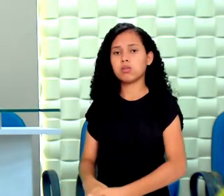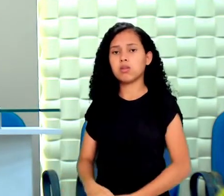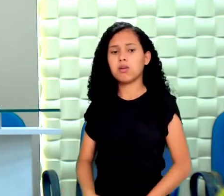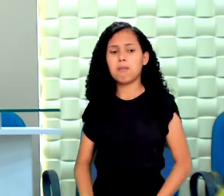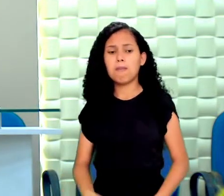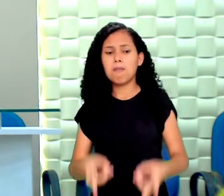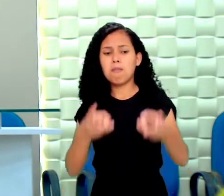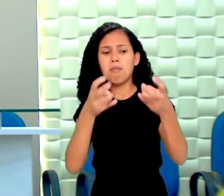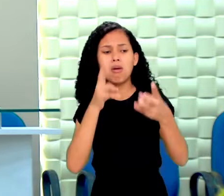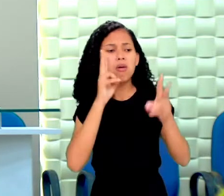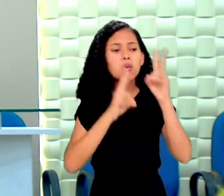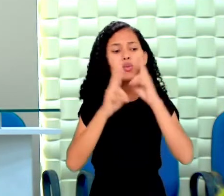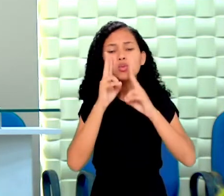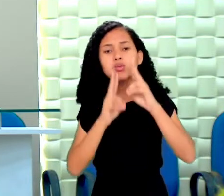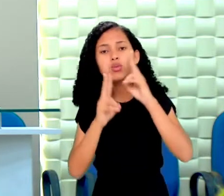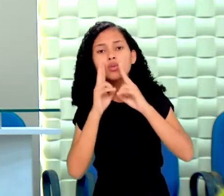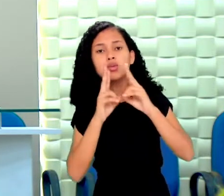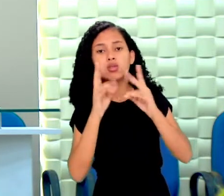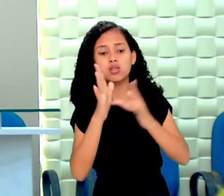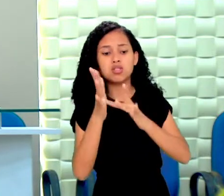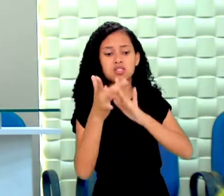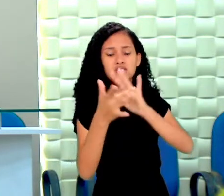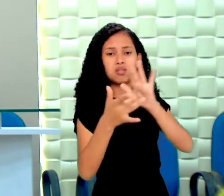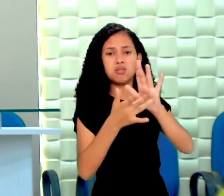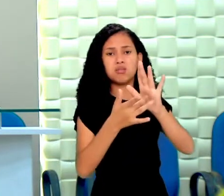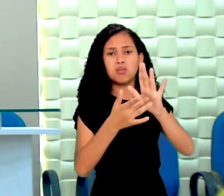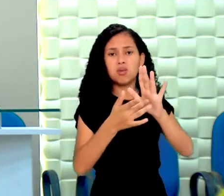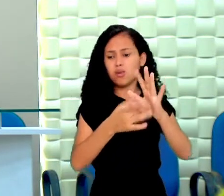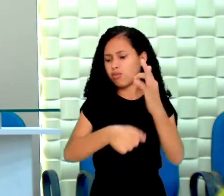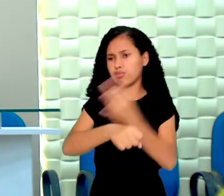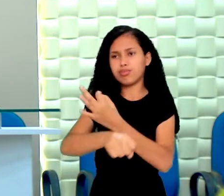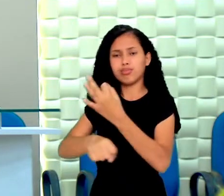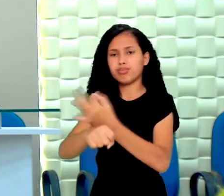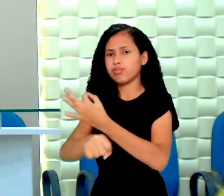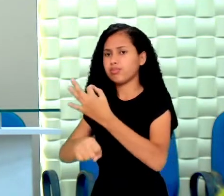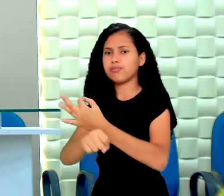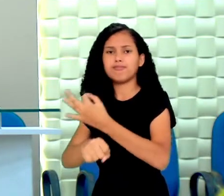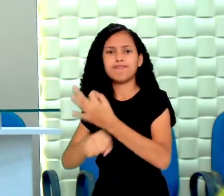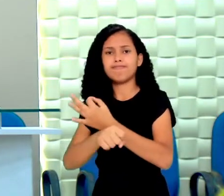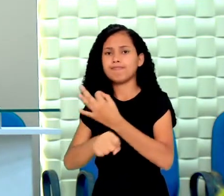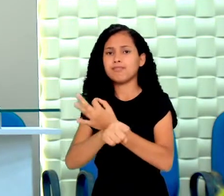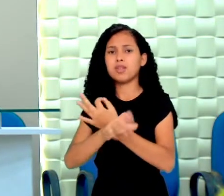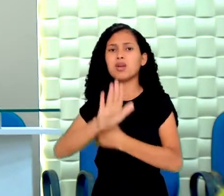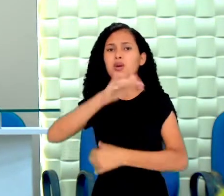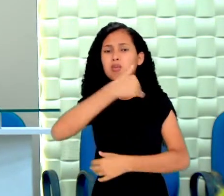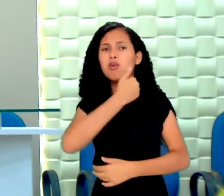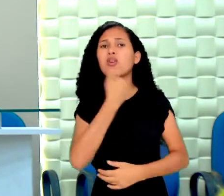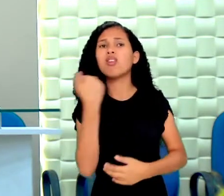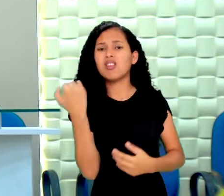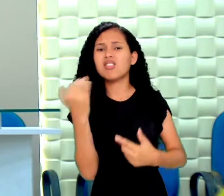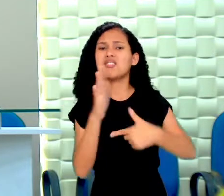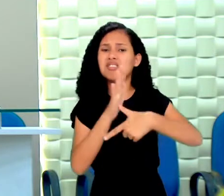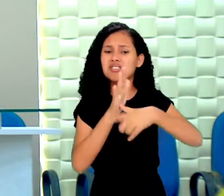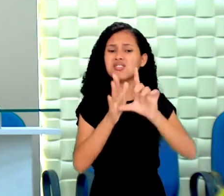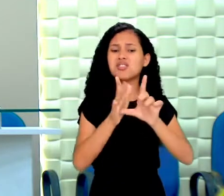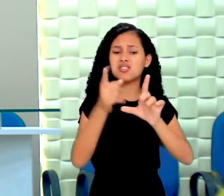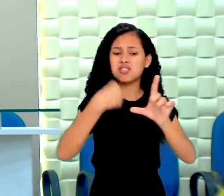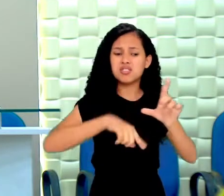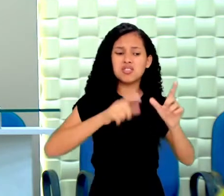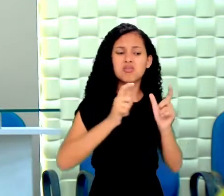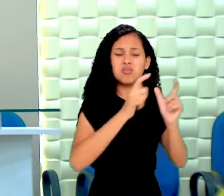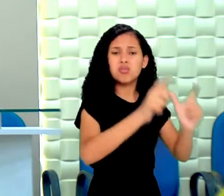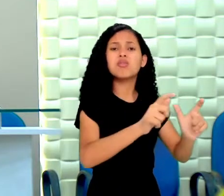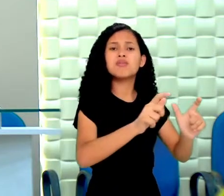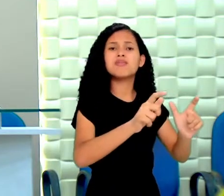viram que ele não suportaria, que ele morreria antes de chegar ao Calvário,